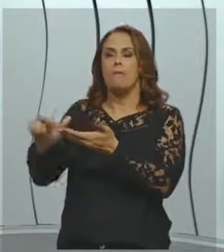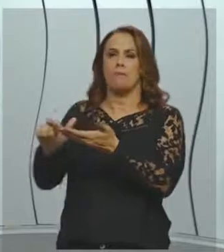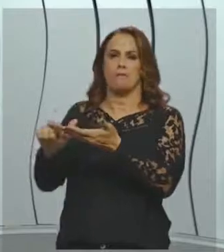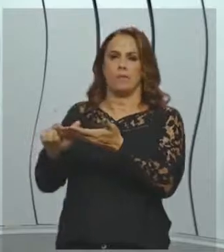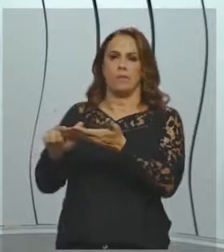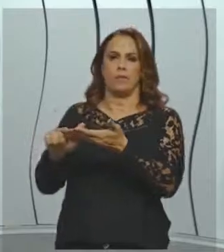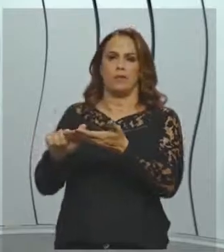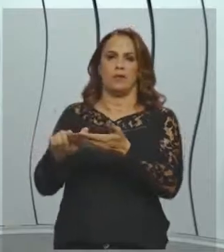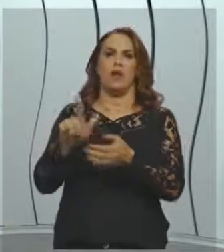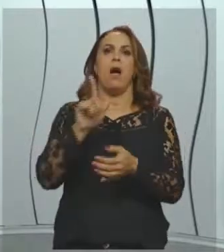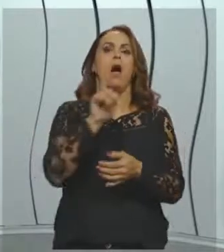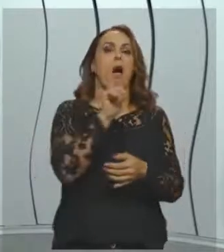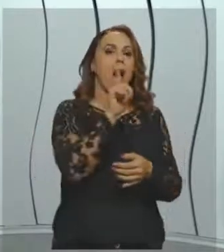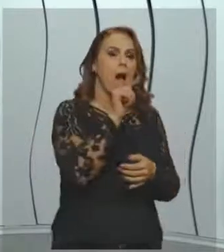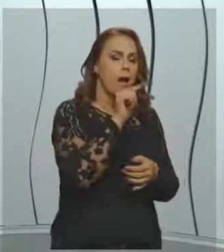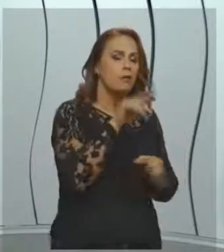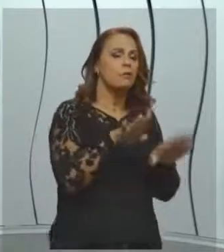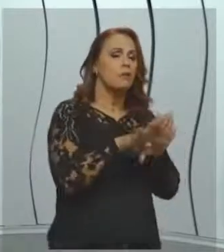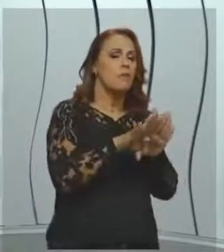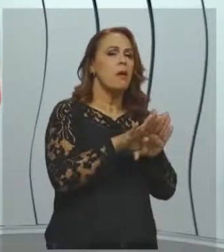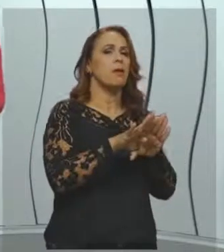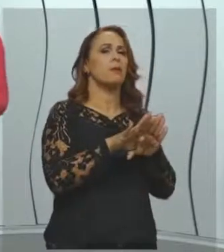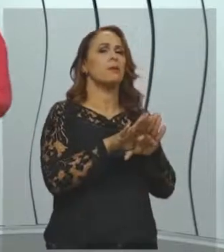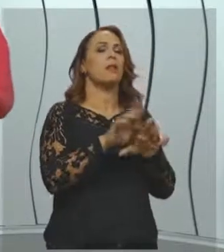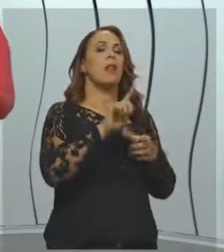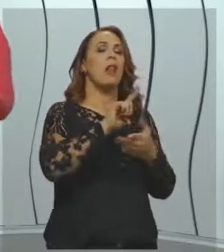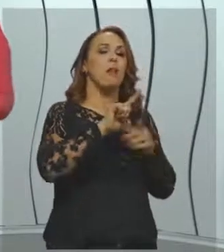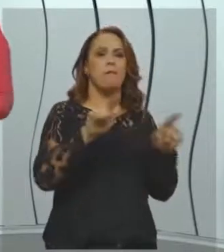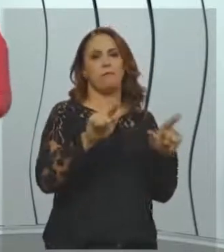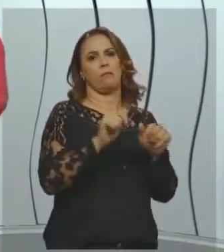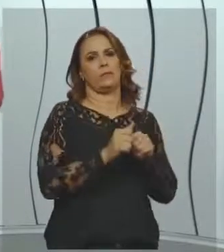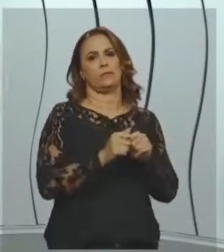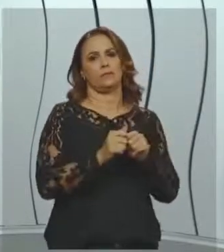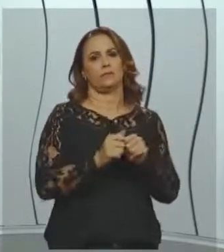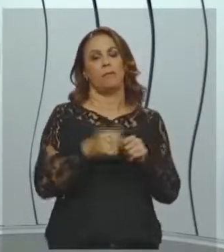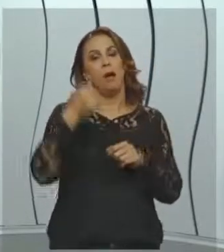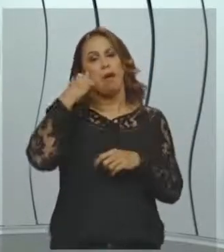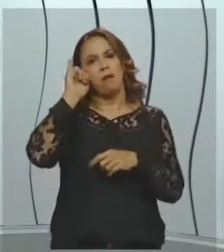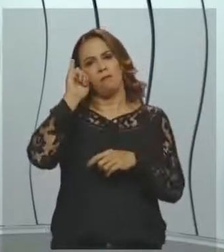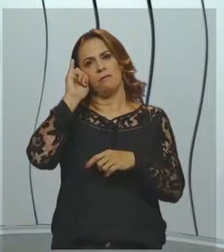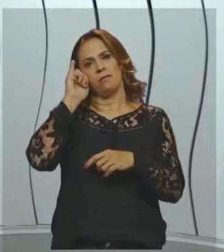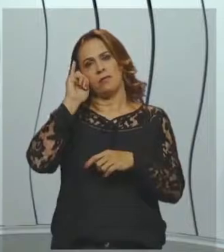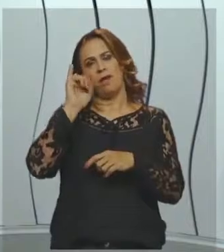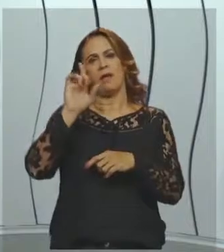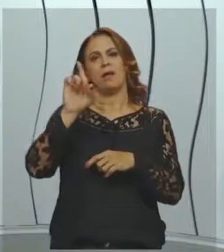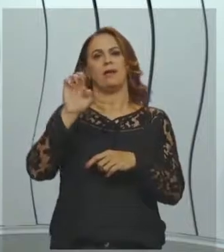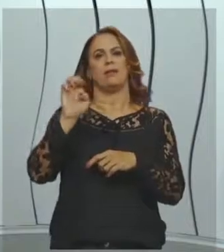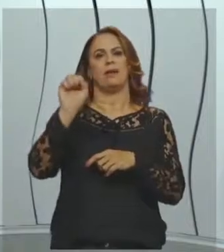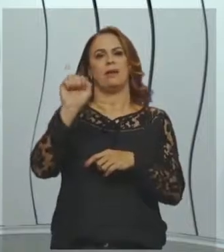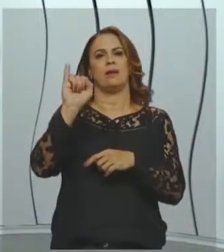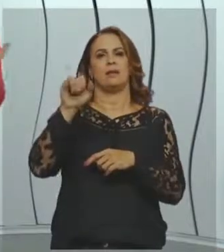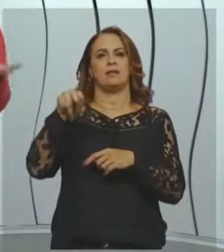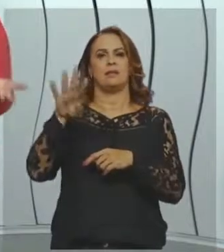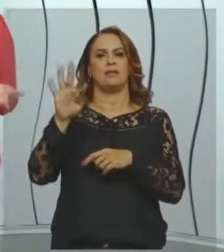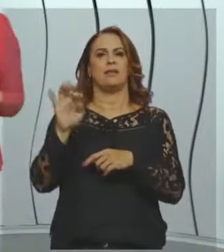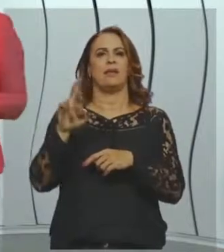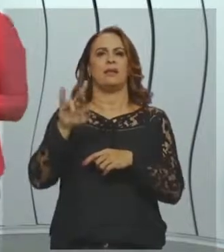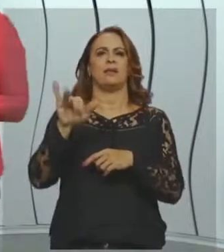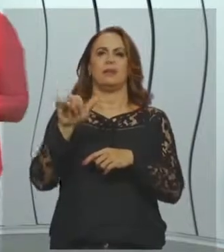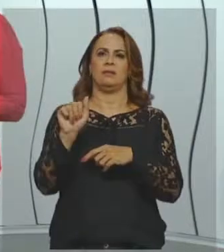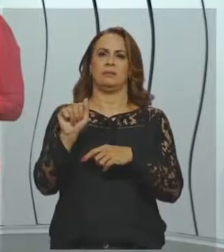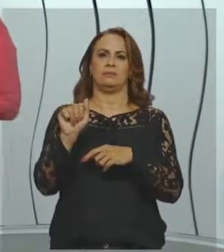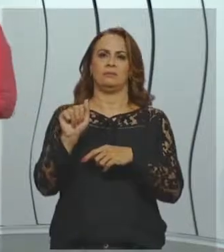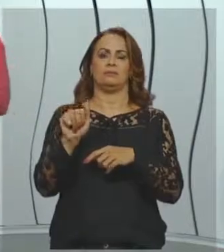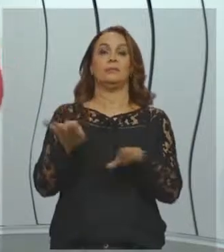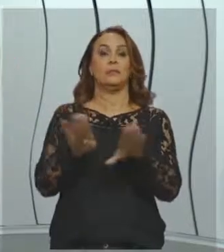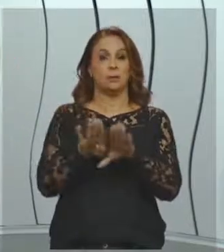desinteria bacteriana. Sempre manter aí os cuidados de higiene para que você também não transmita essa doença para